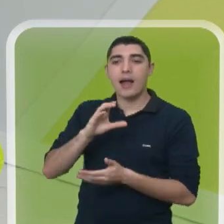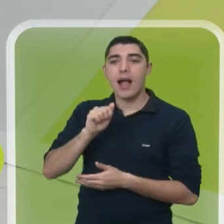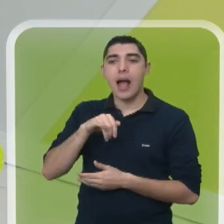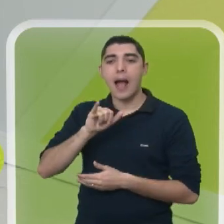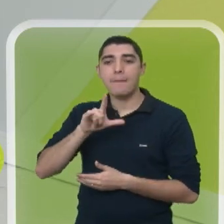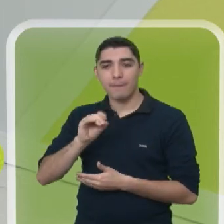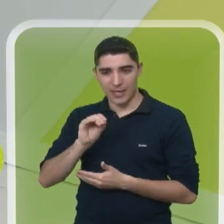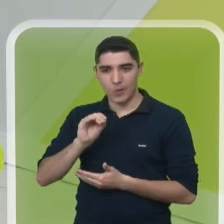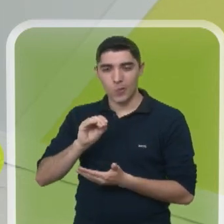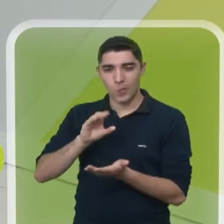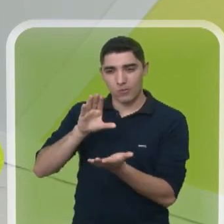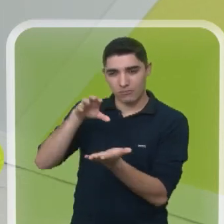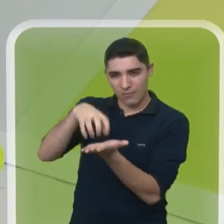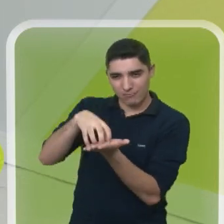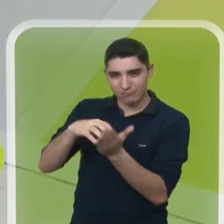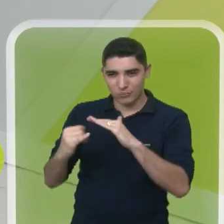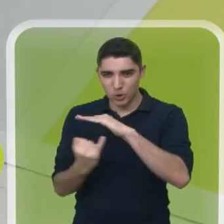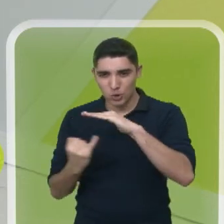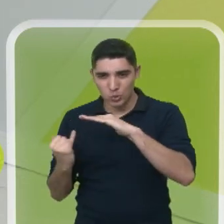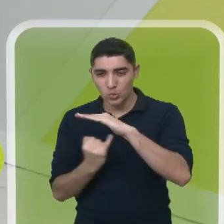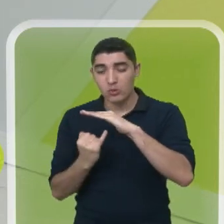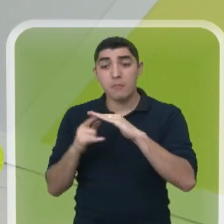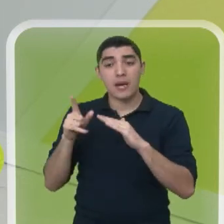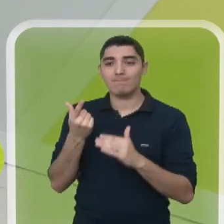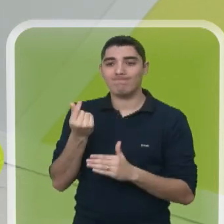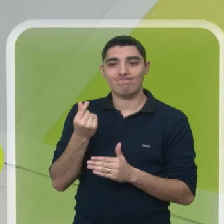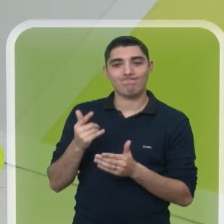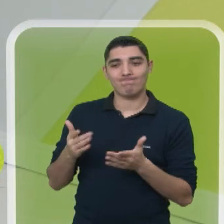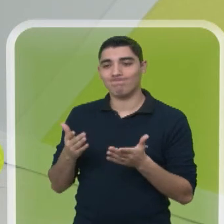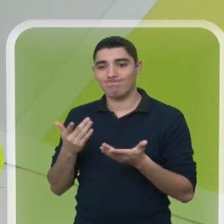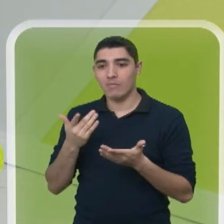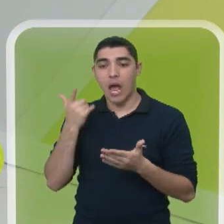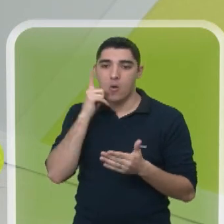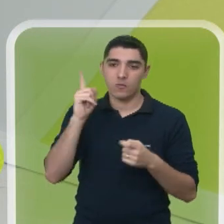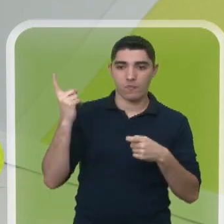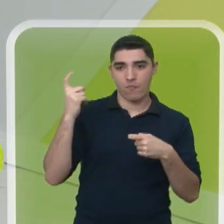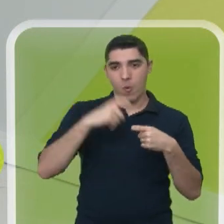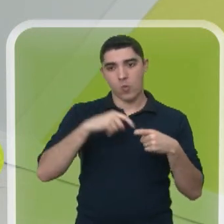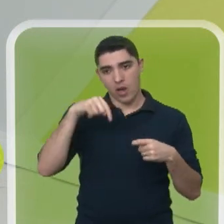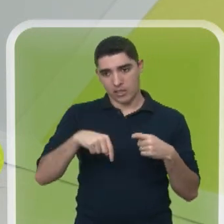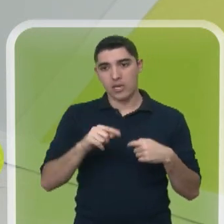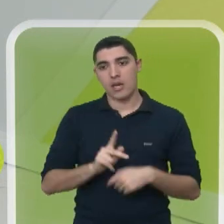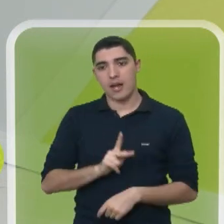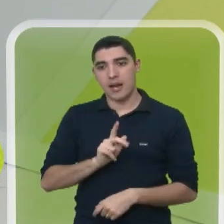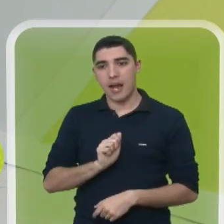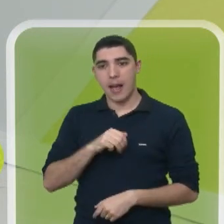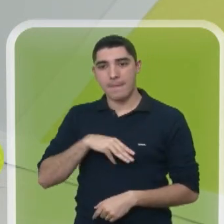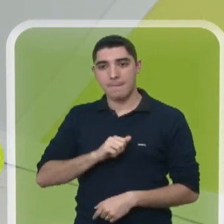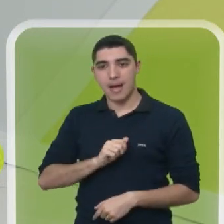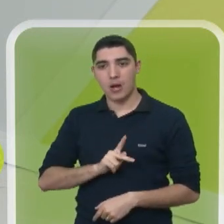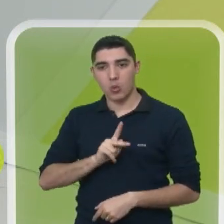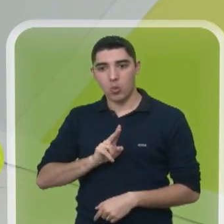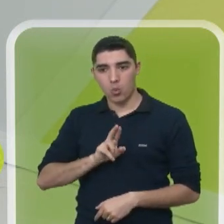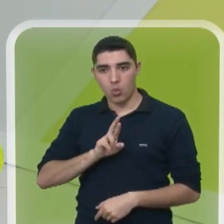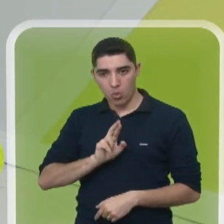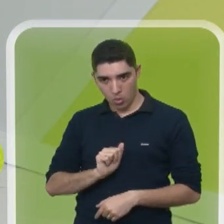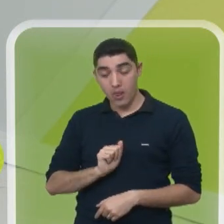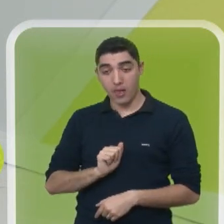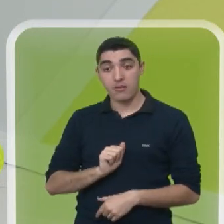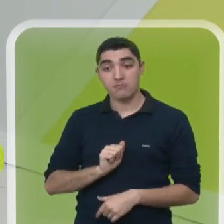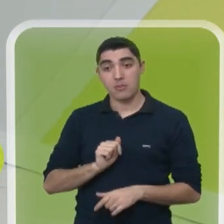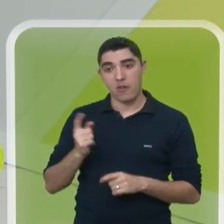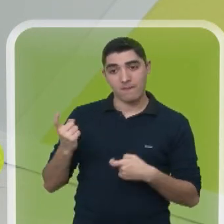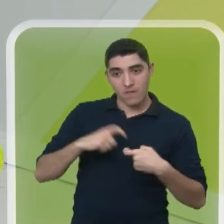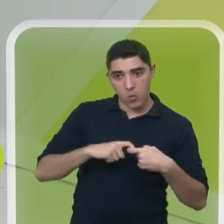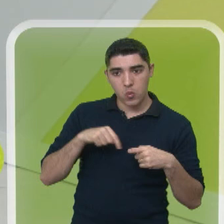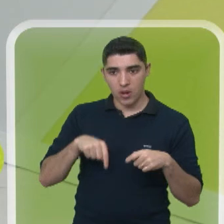de recursos para se manter lá em São Caetano e está de volta ao projeto Kamakura, que é uma boa, serve de motivação